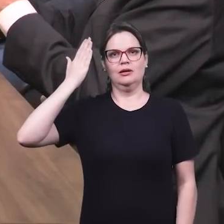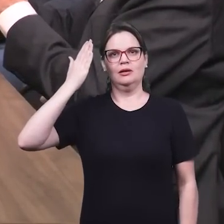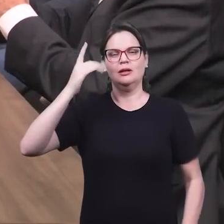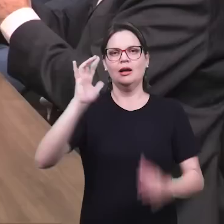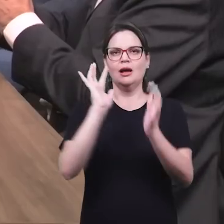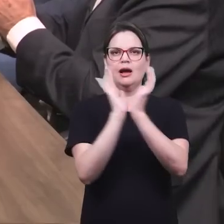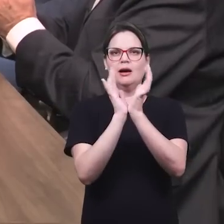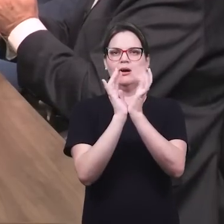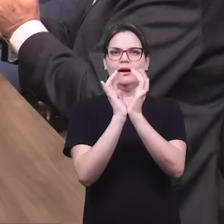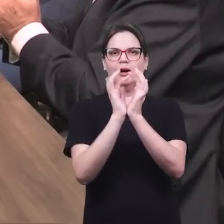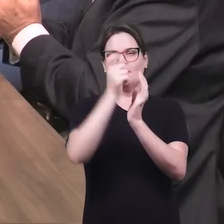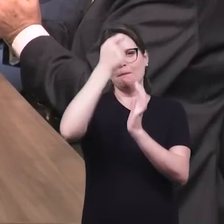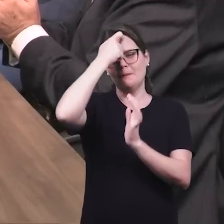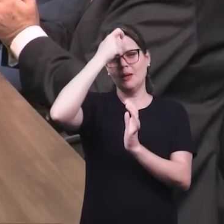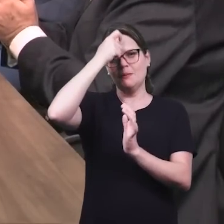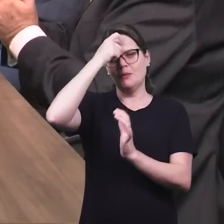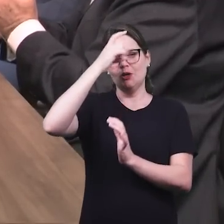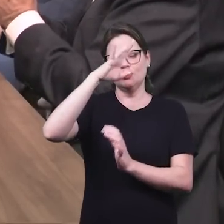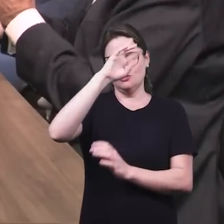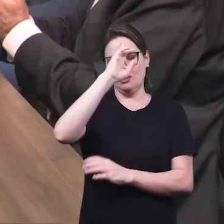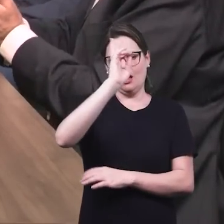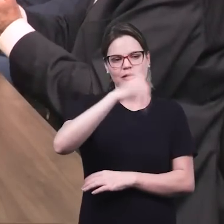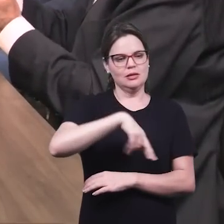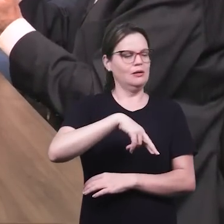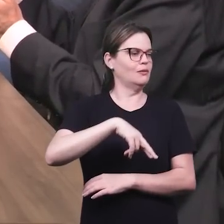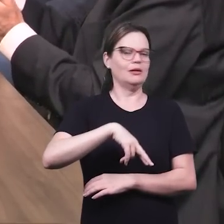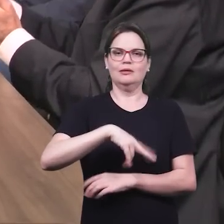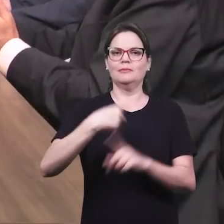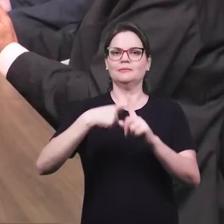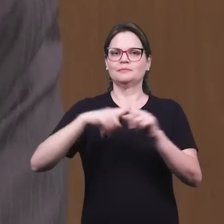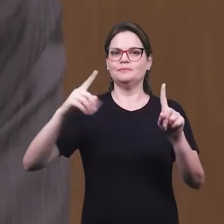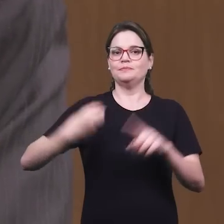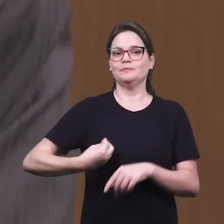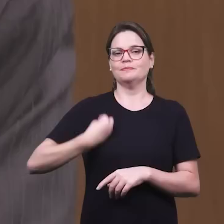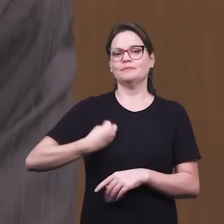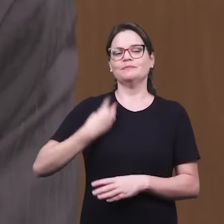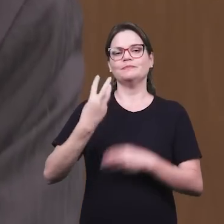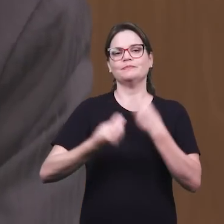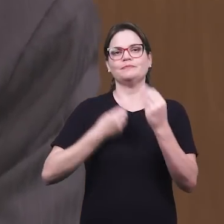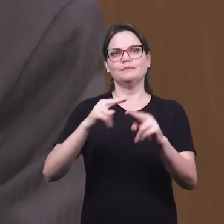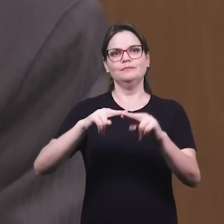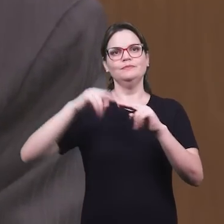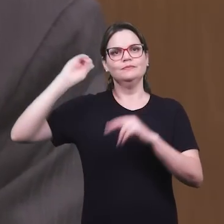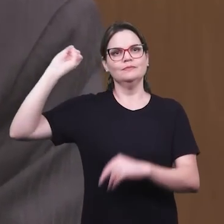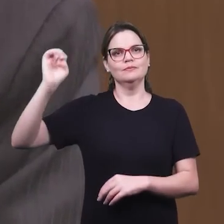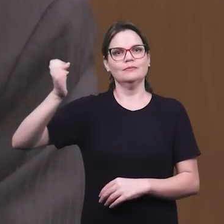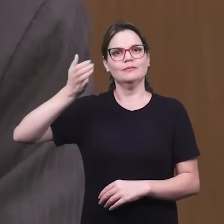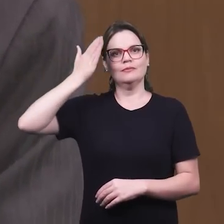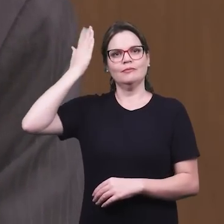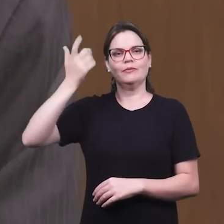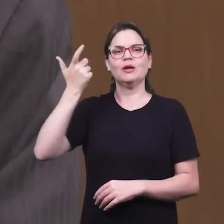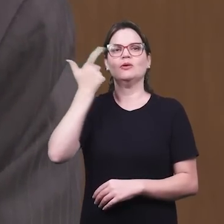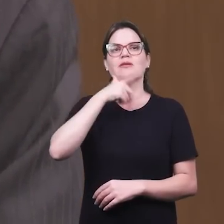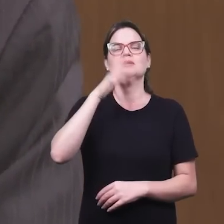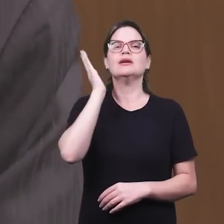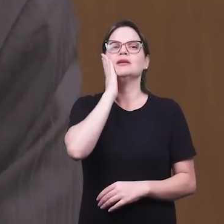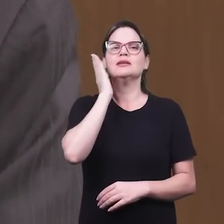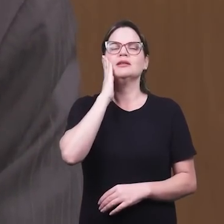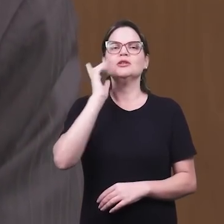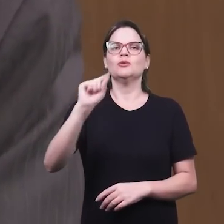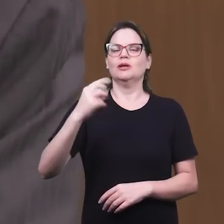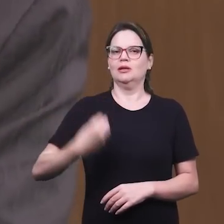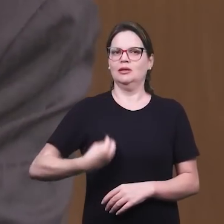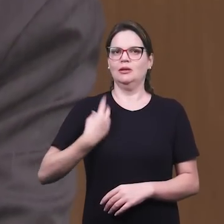mente já não passa mais só da razão, agora ela vive da revelação. Então, nós passamos a entender que é uma eternidade a